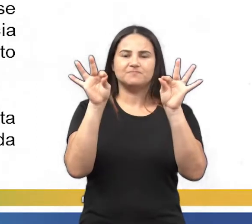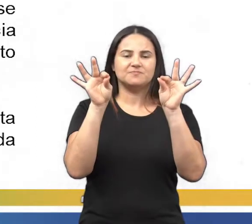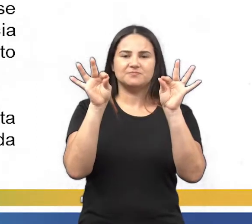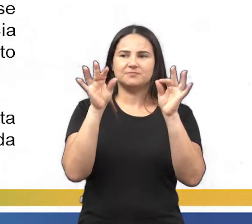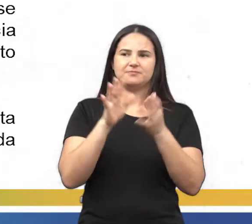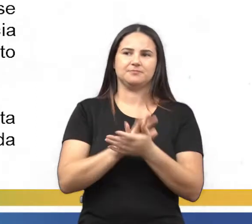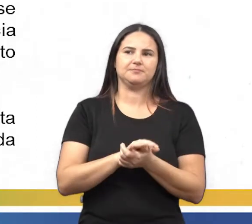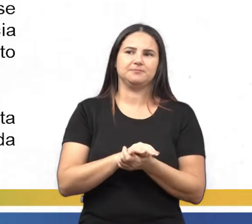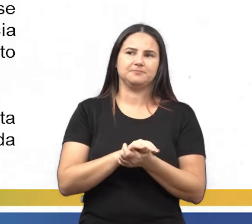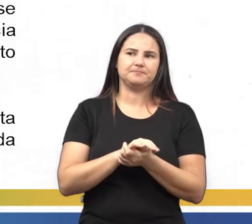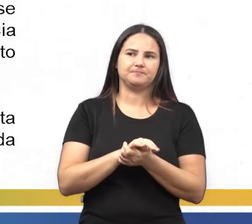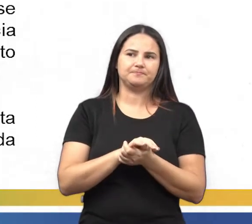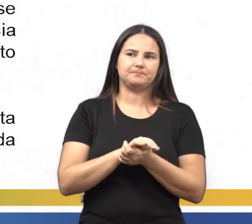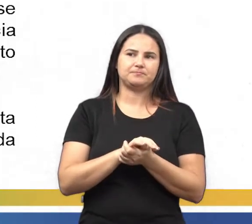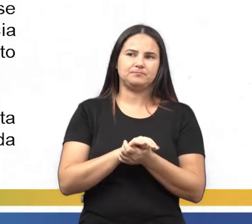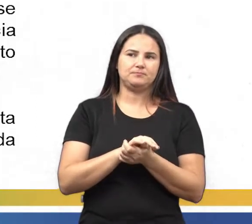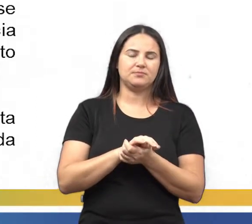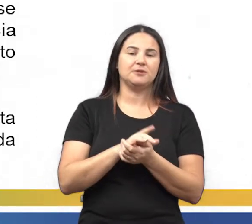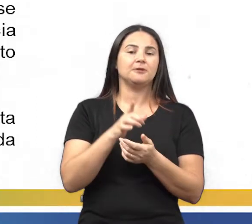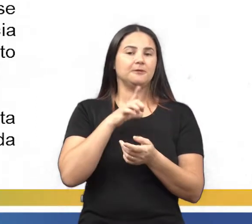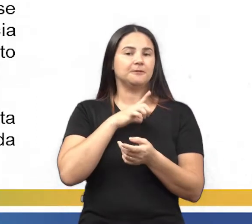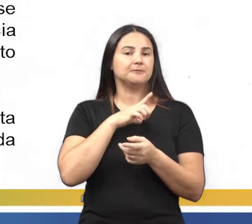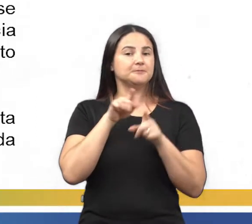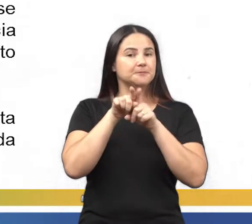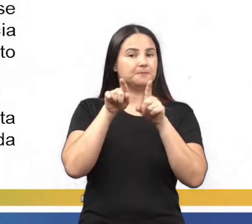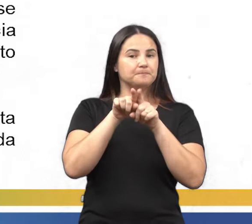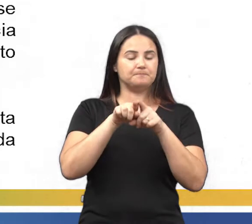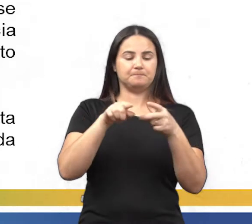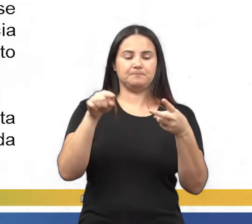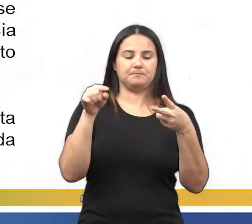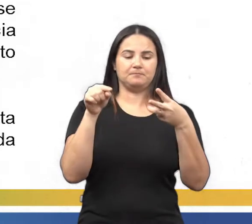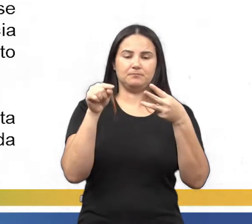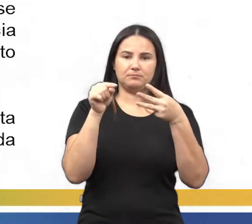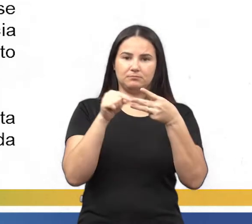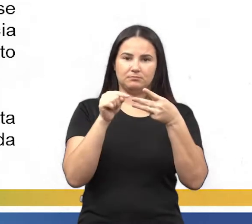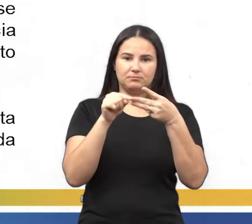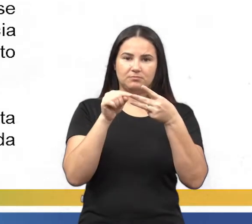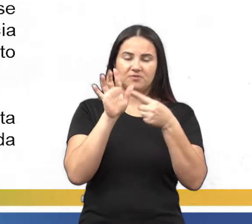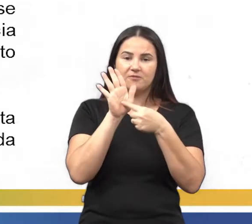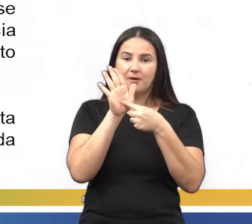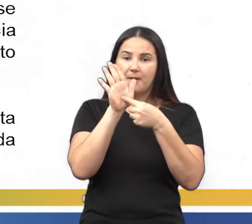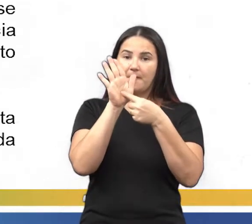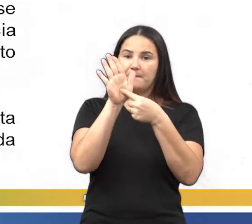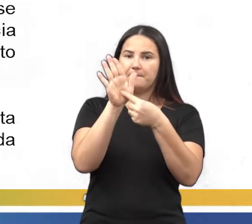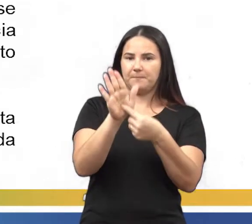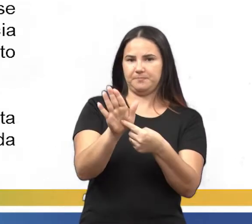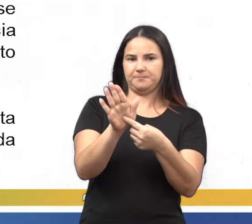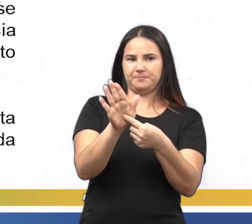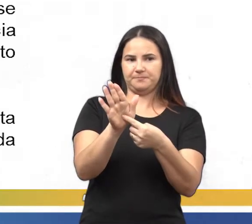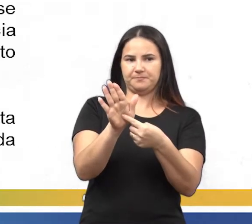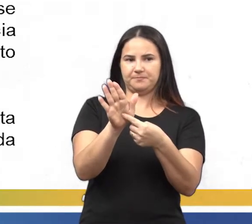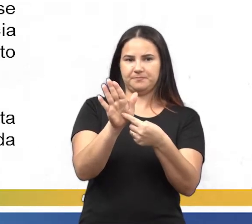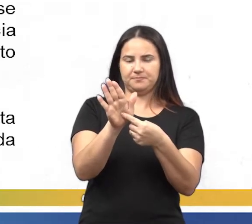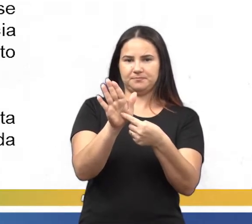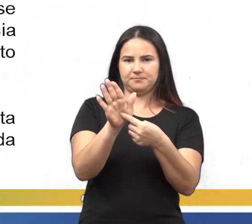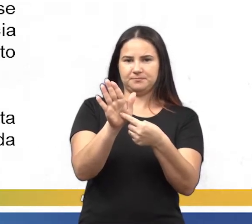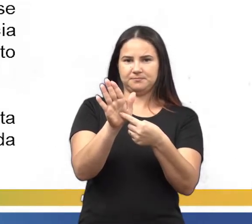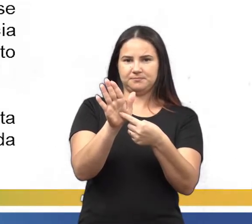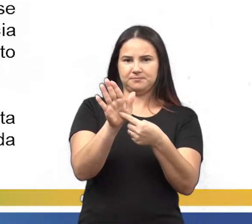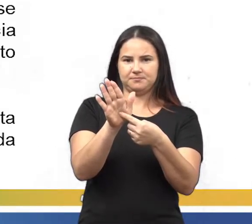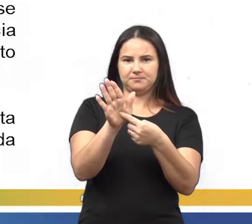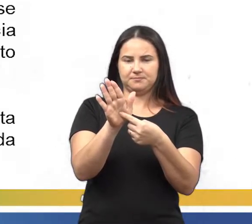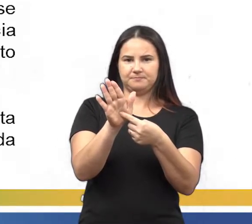parte da estrutura da entrevista, eu vou ter a apresentação. É o momento em que se apresentam os pontos de